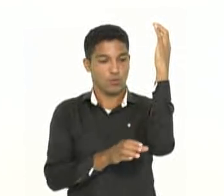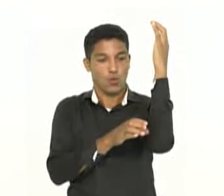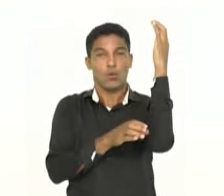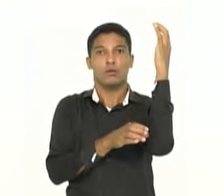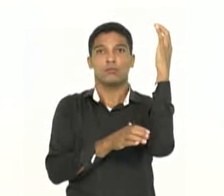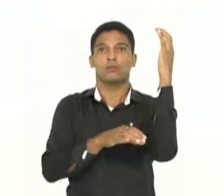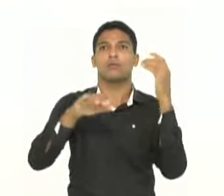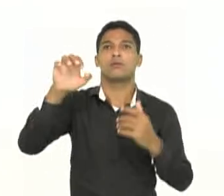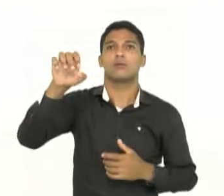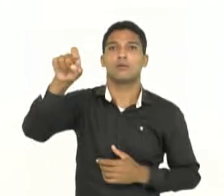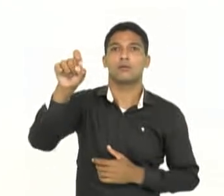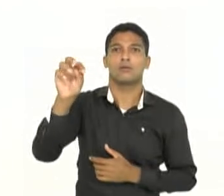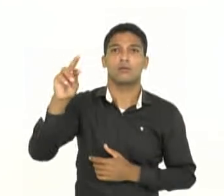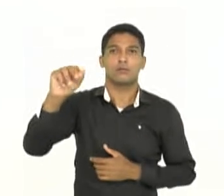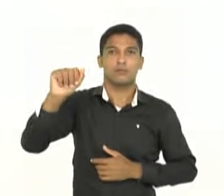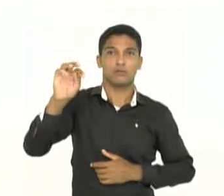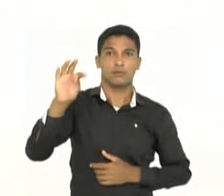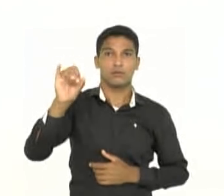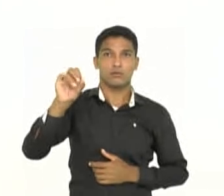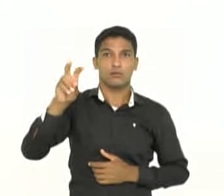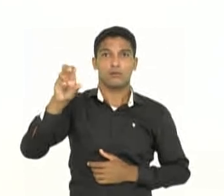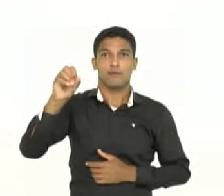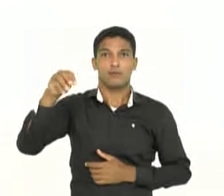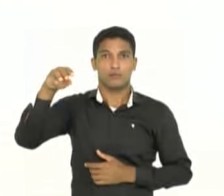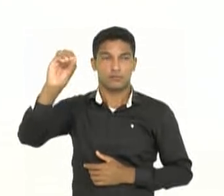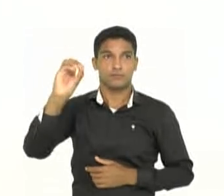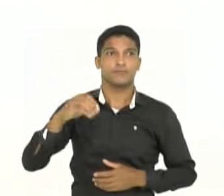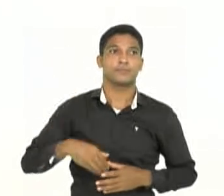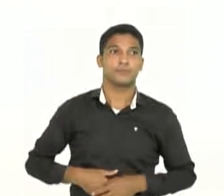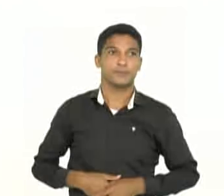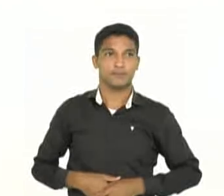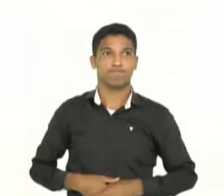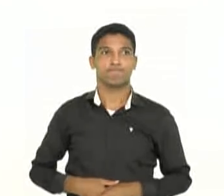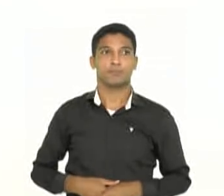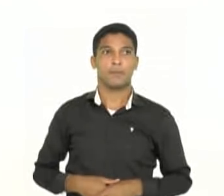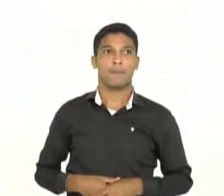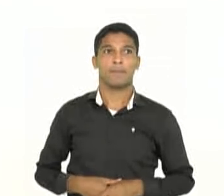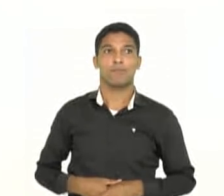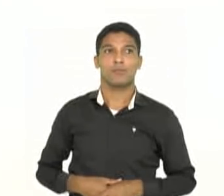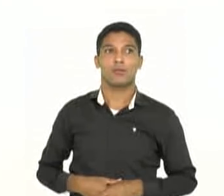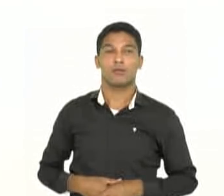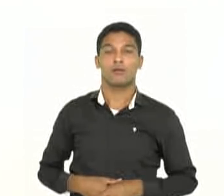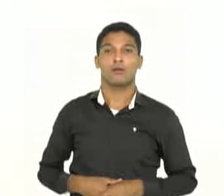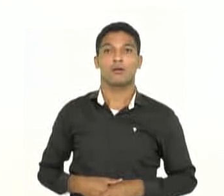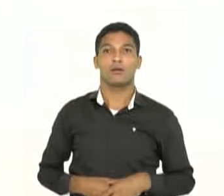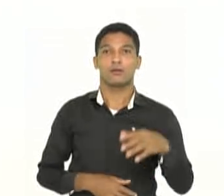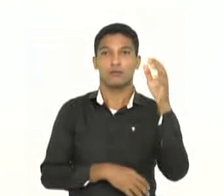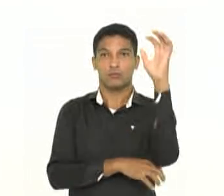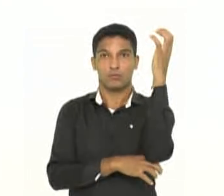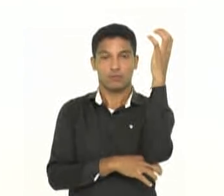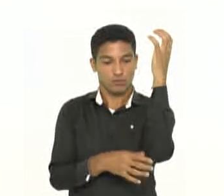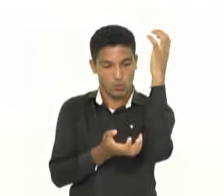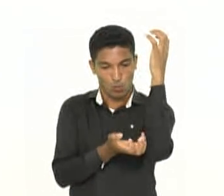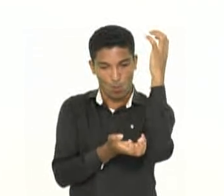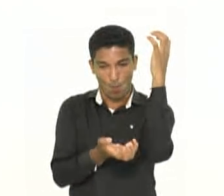destaque lá para a criação de caprinos, né? Que são mais resistentes àquelas características